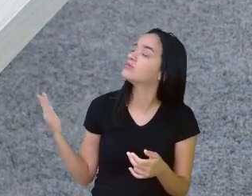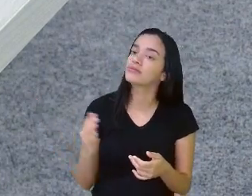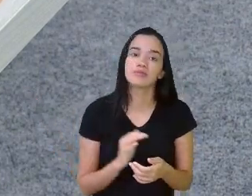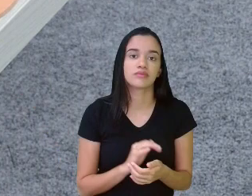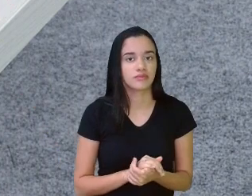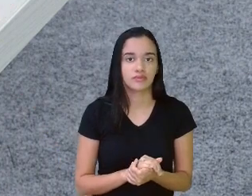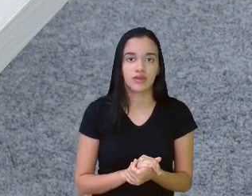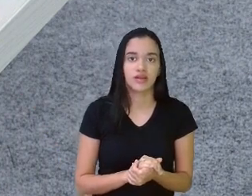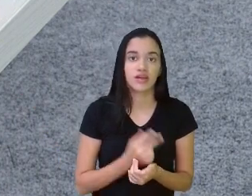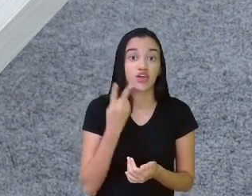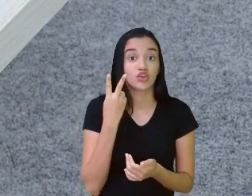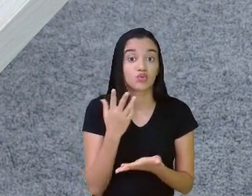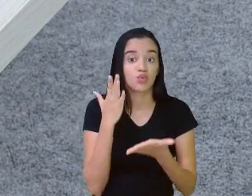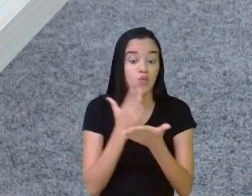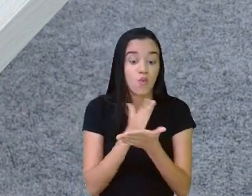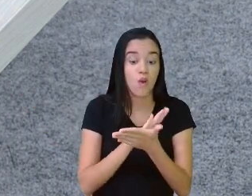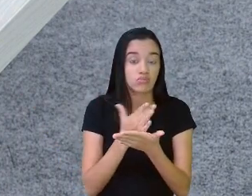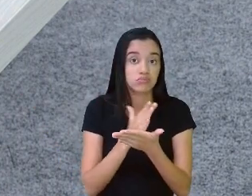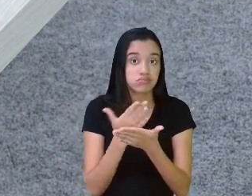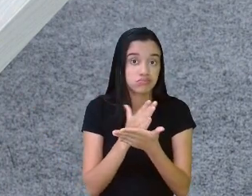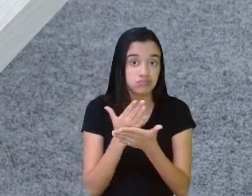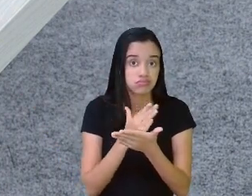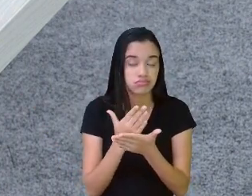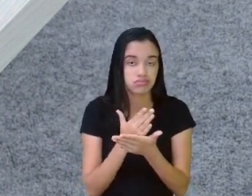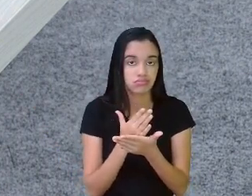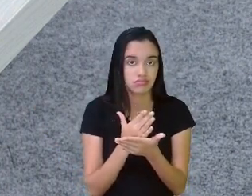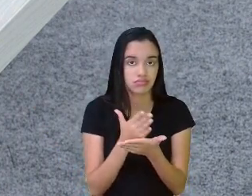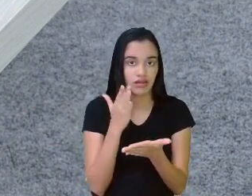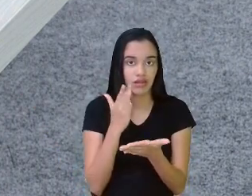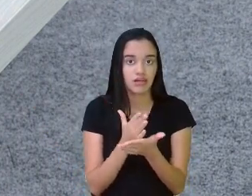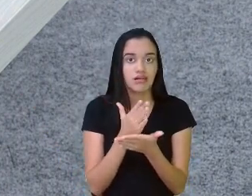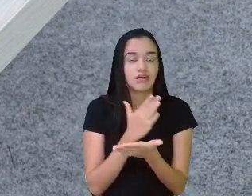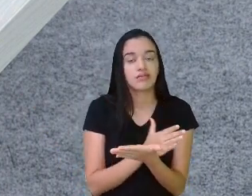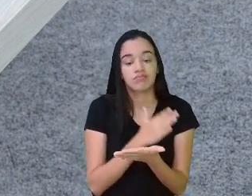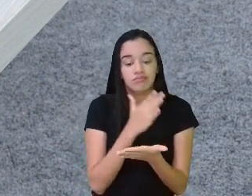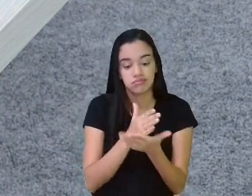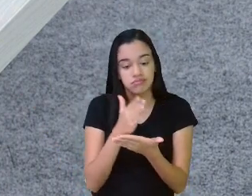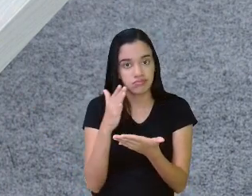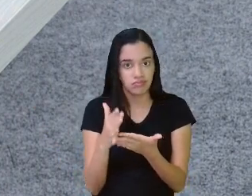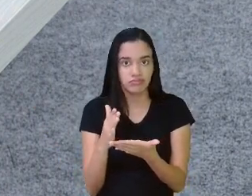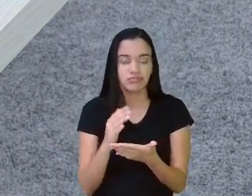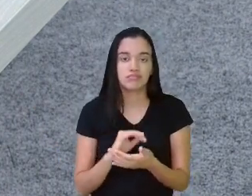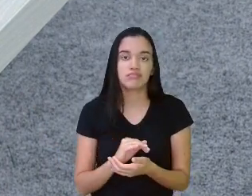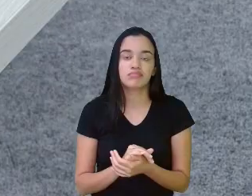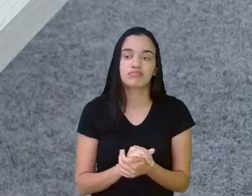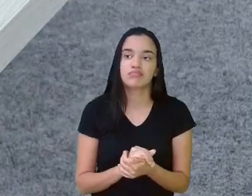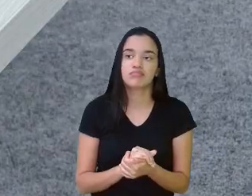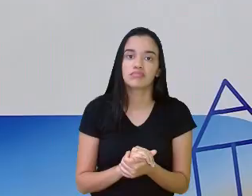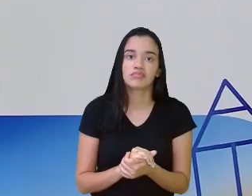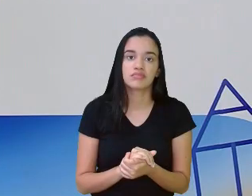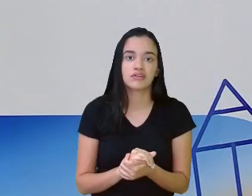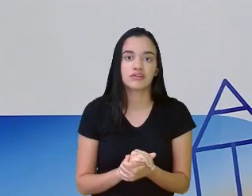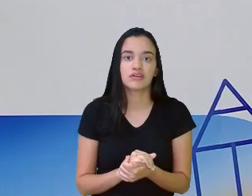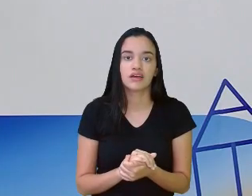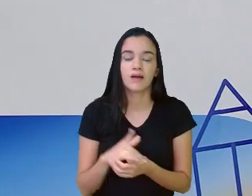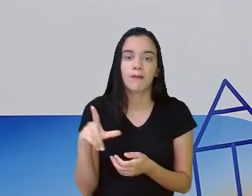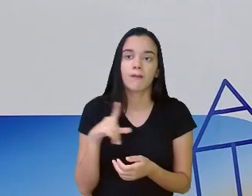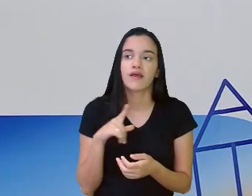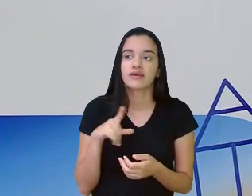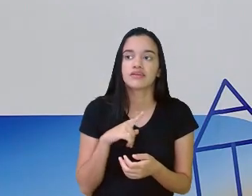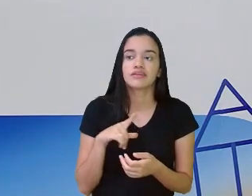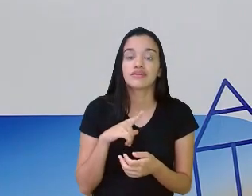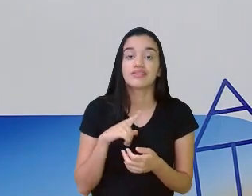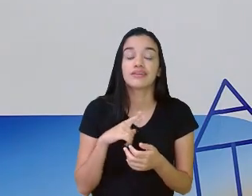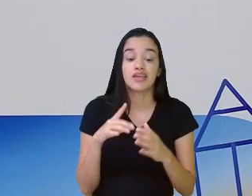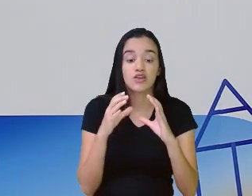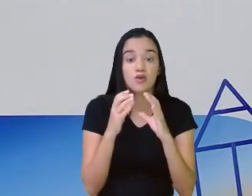Metade, dividir em 2, ó. Uma parte das 2. Tenho 1/3. Eu